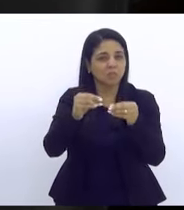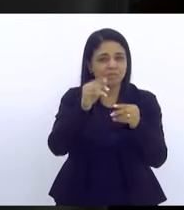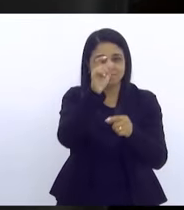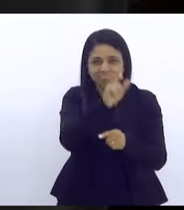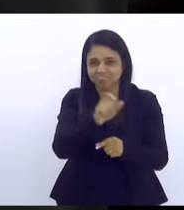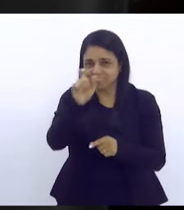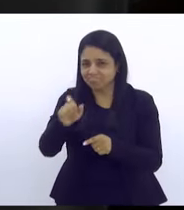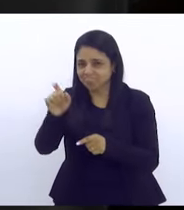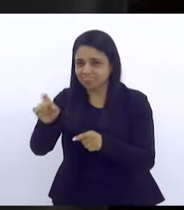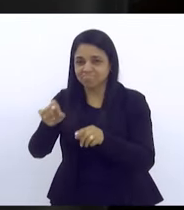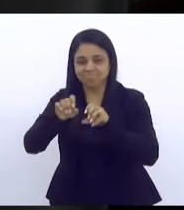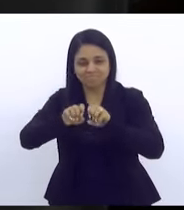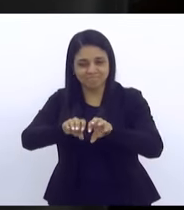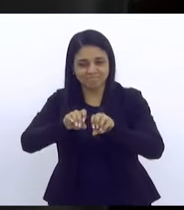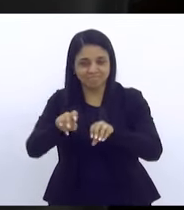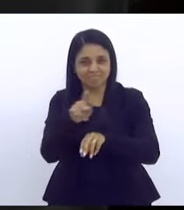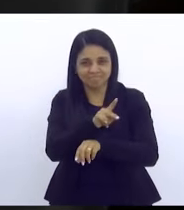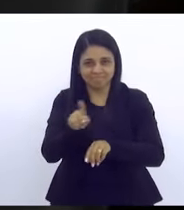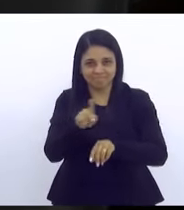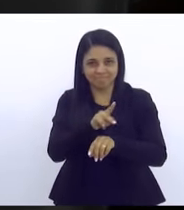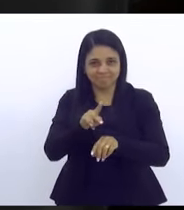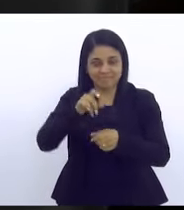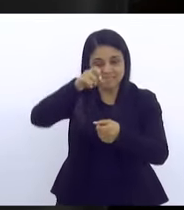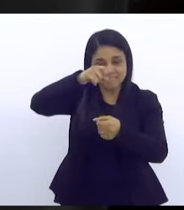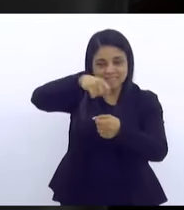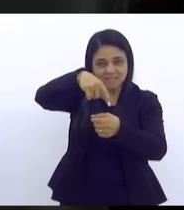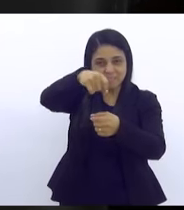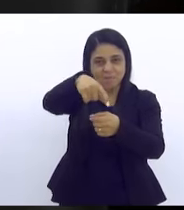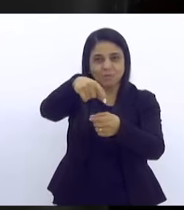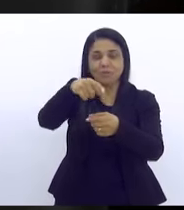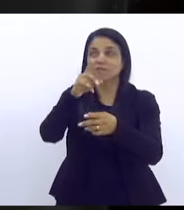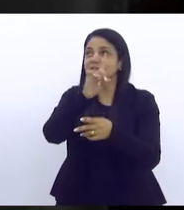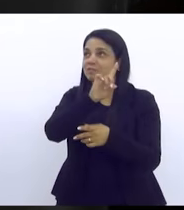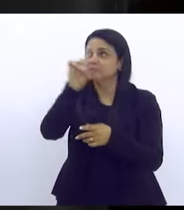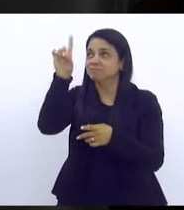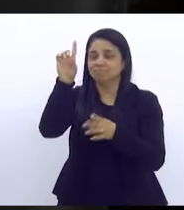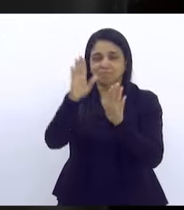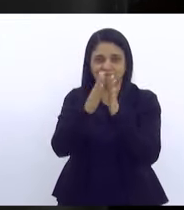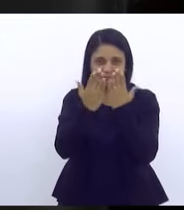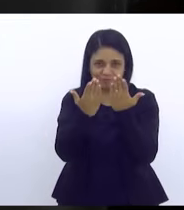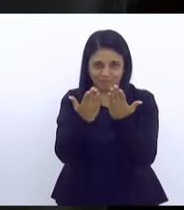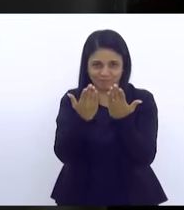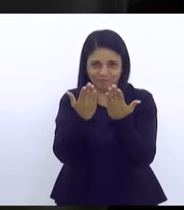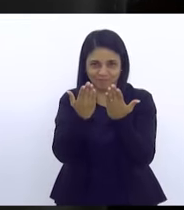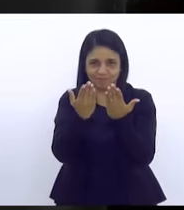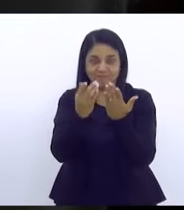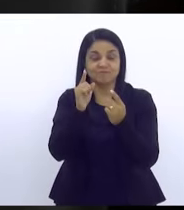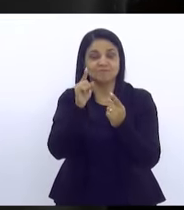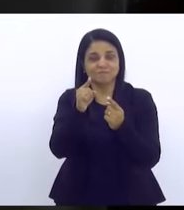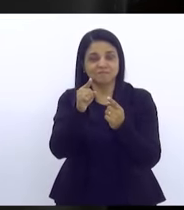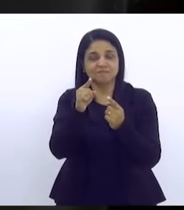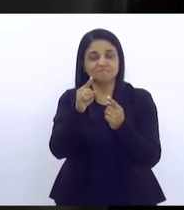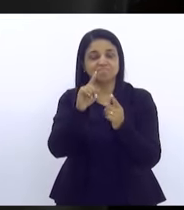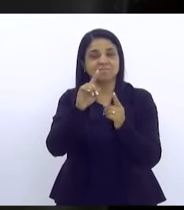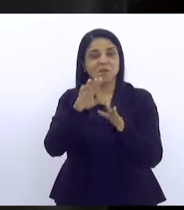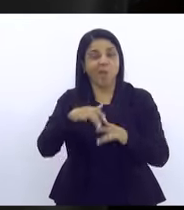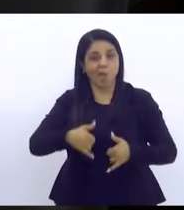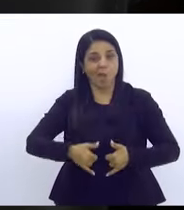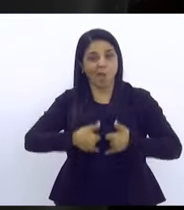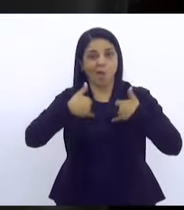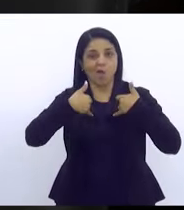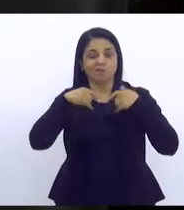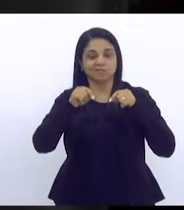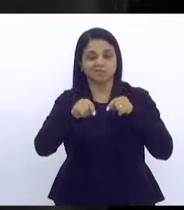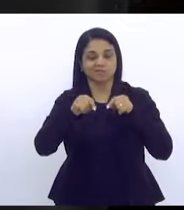cristãs, semeadora do campo do Senhor Jesus. Vocês têm o privilégio de viver o reino